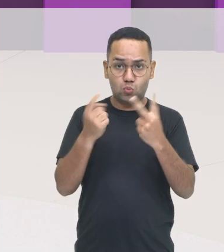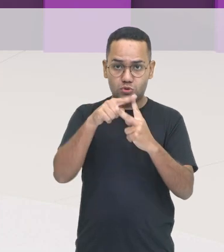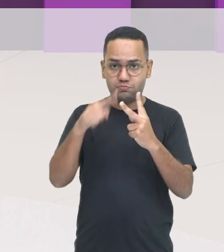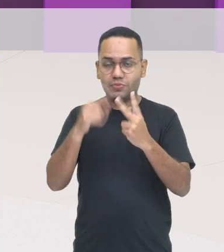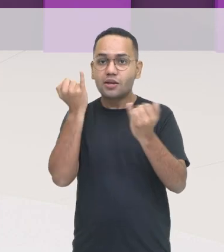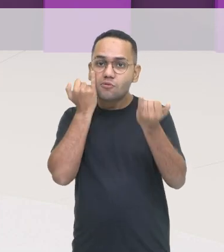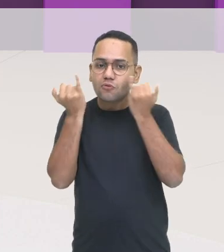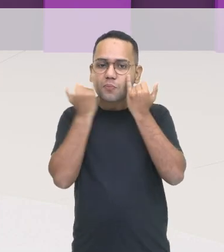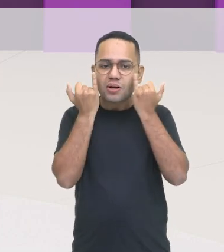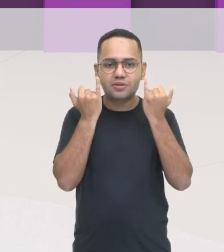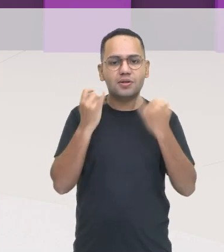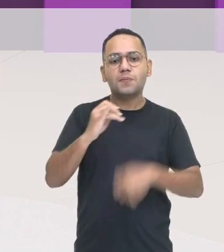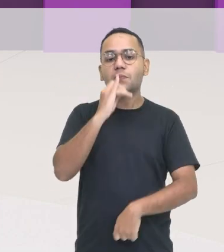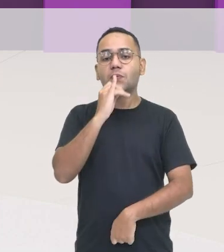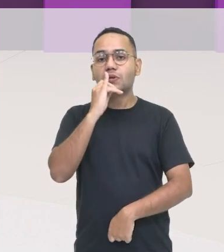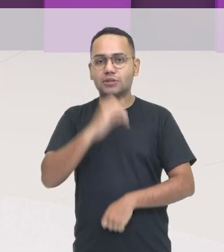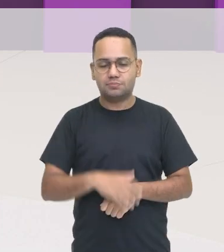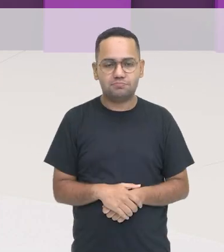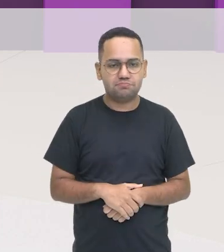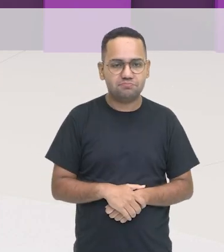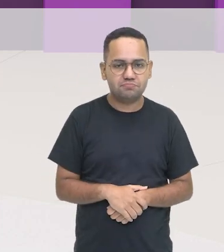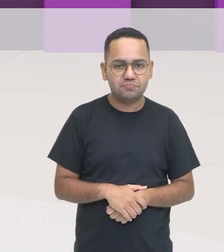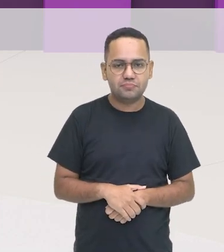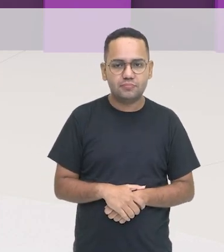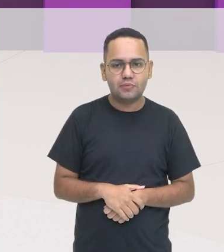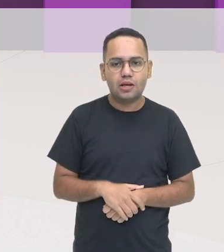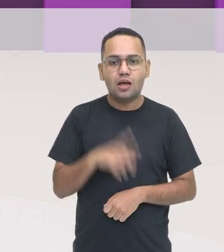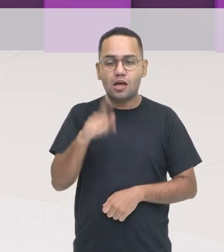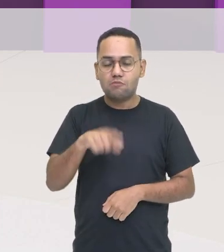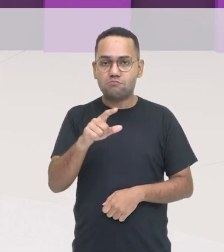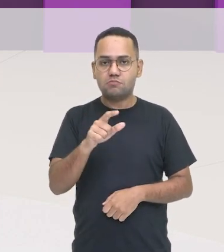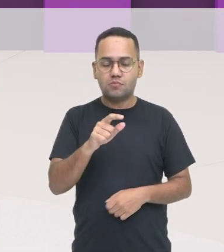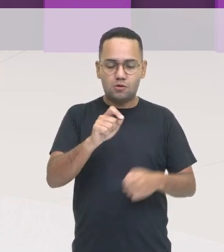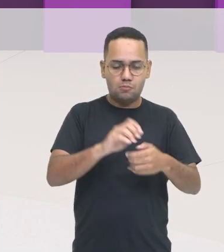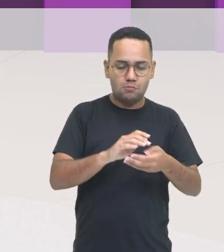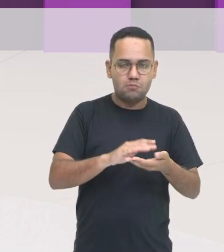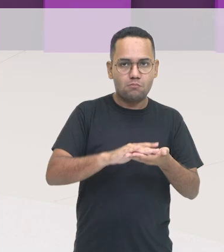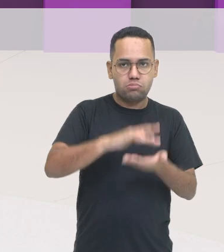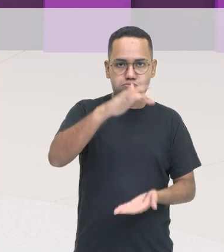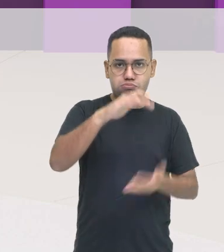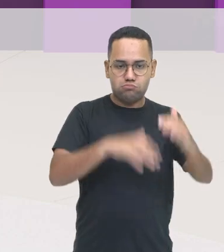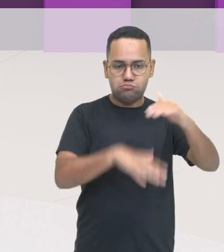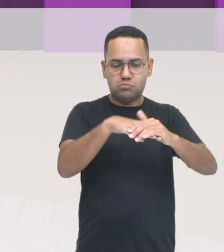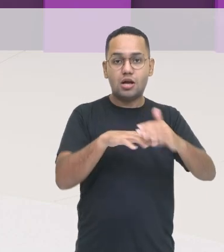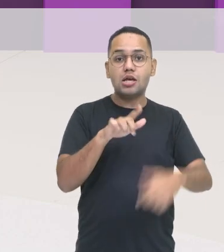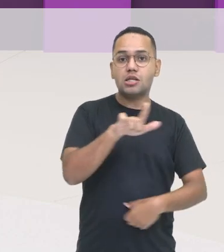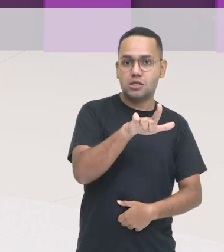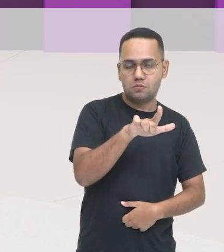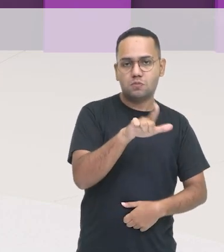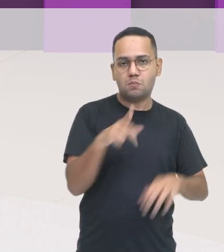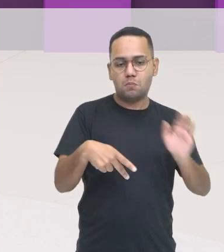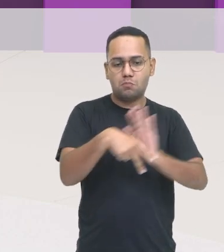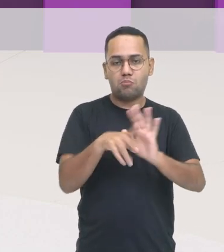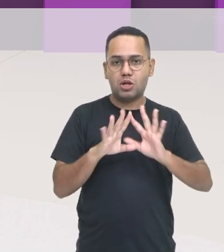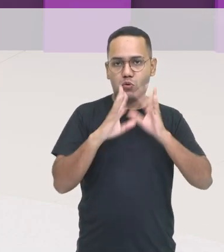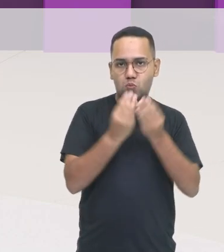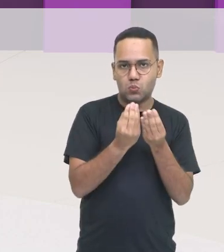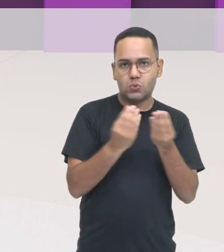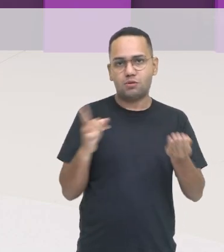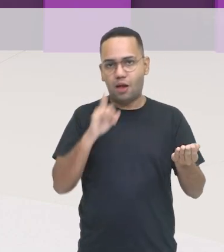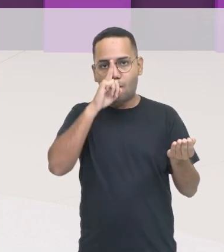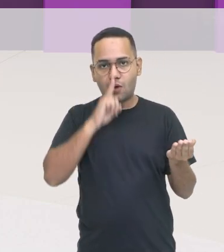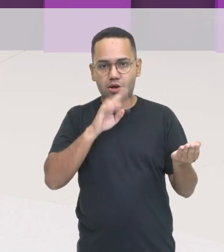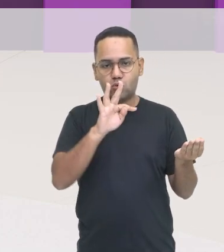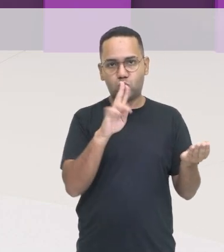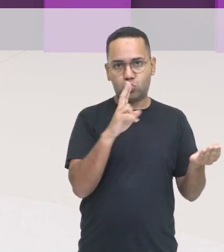litros de tucupi e o preço a se pagar, né? Então só para a gente entrar ainda mais